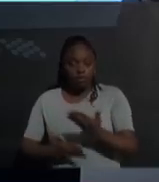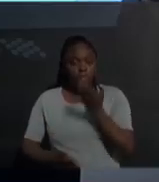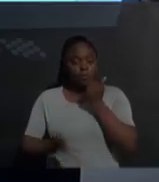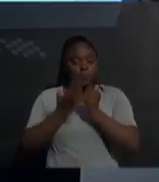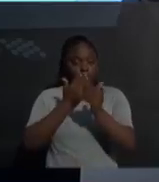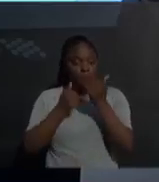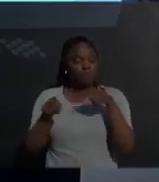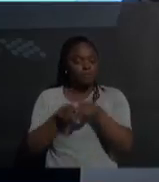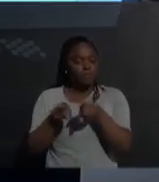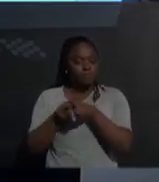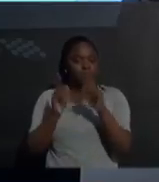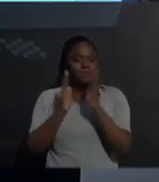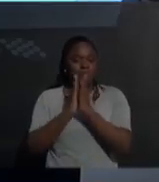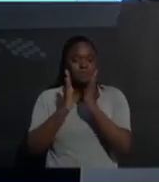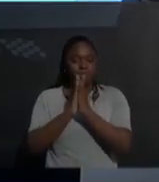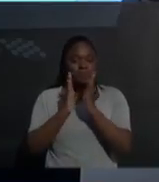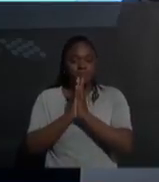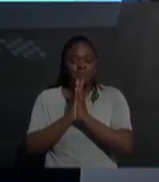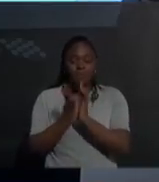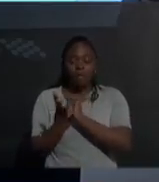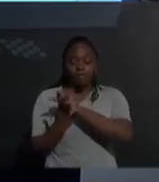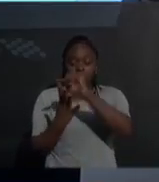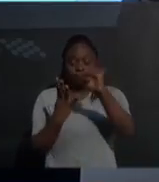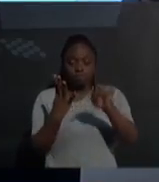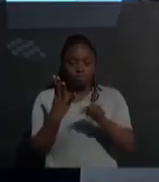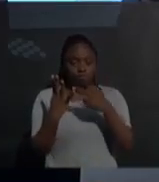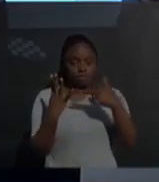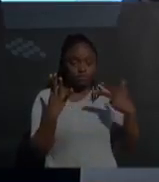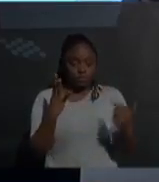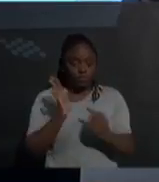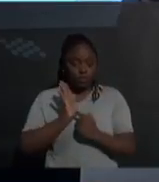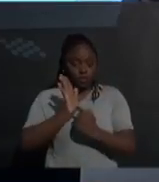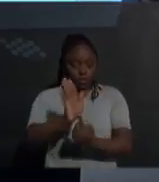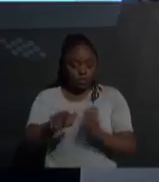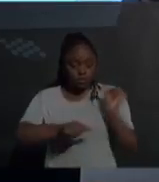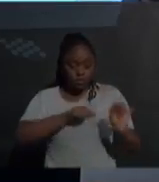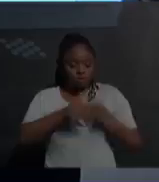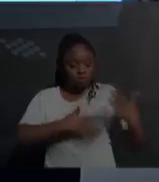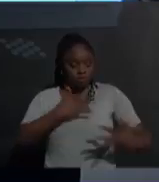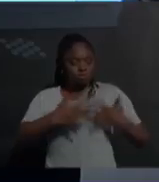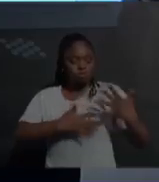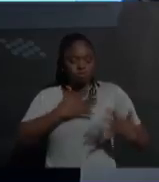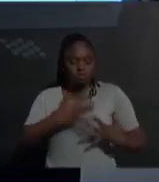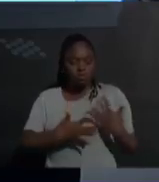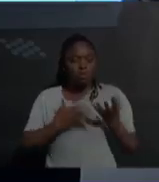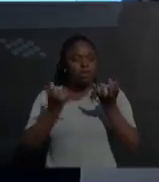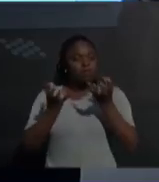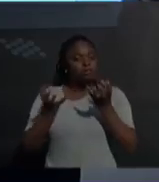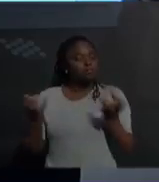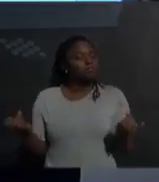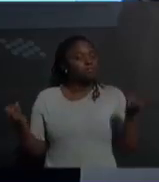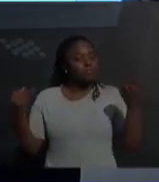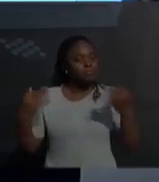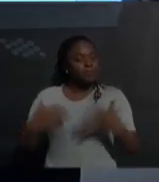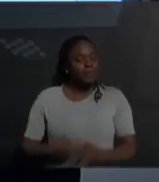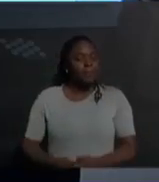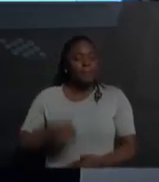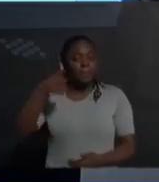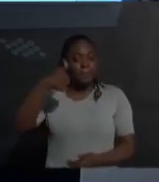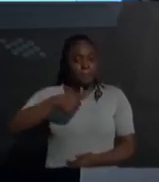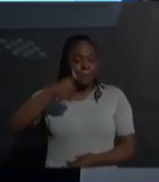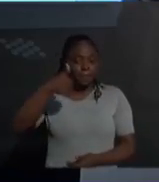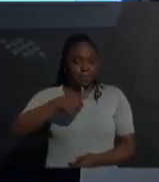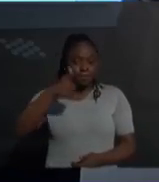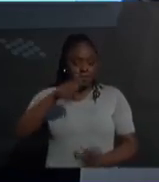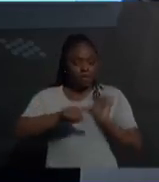às orações. Tem quatro coisas aqui que apontam para um avivamento. Eu quero falar sobre elas então. Primeira coisa